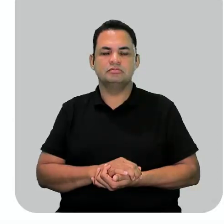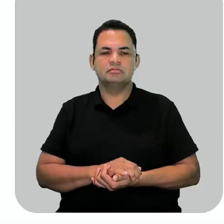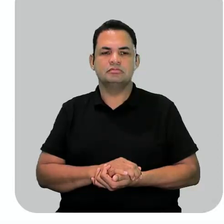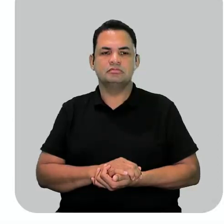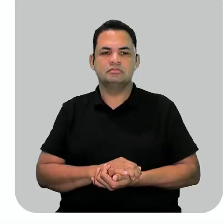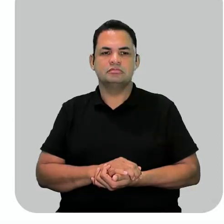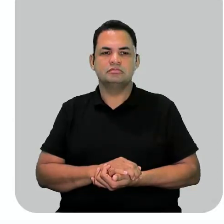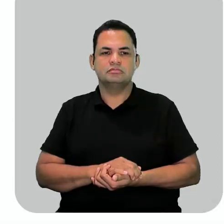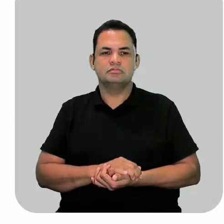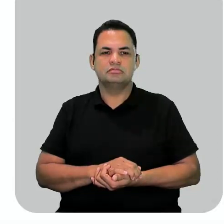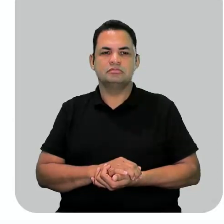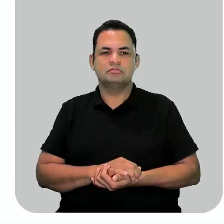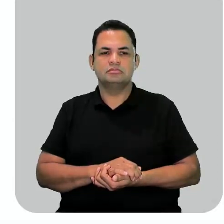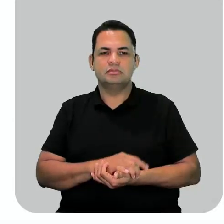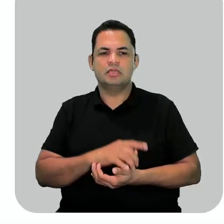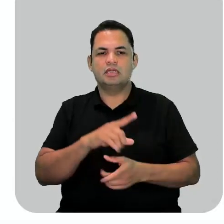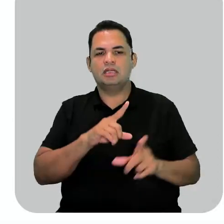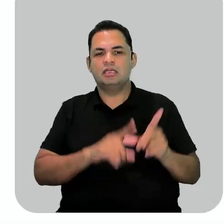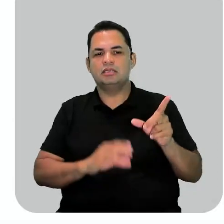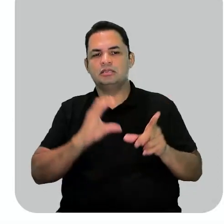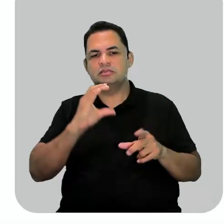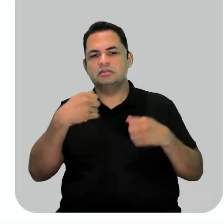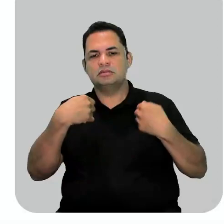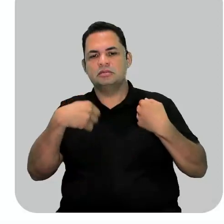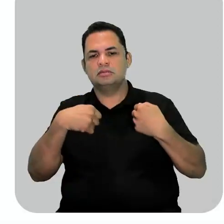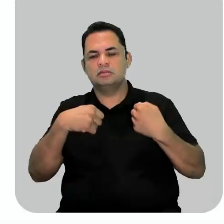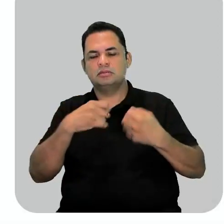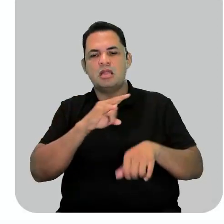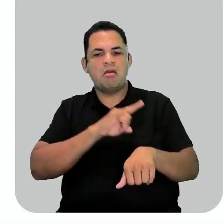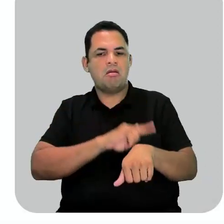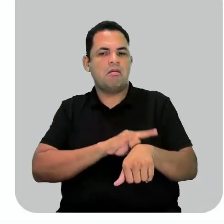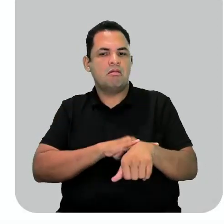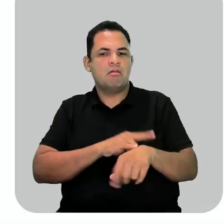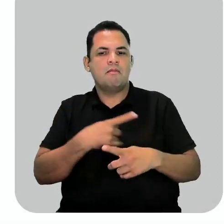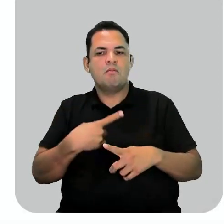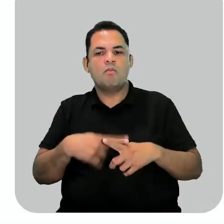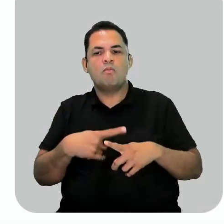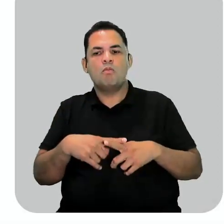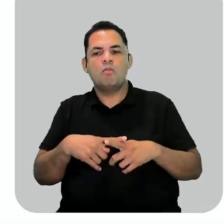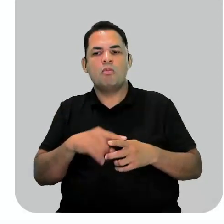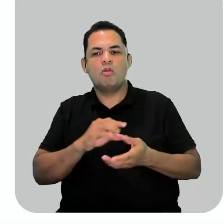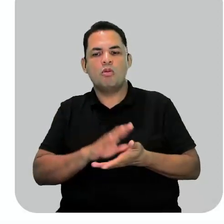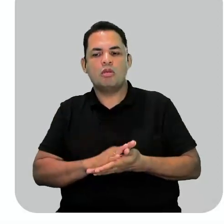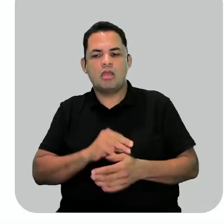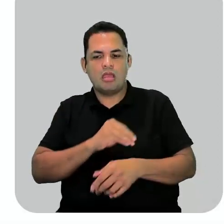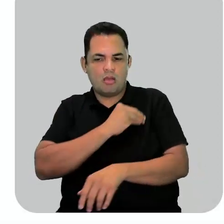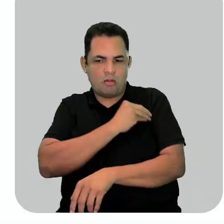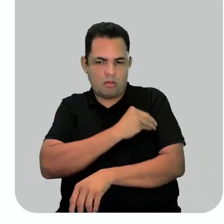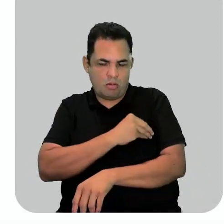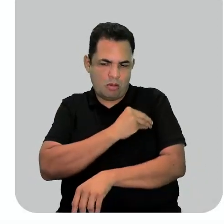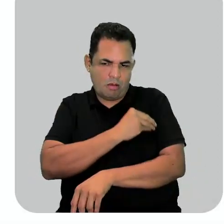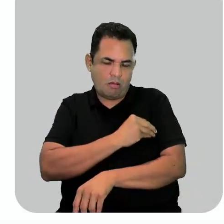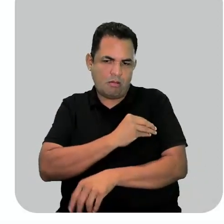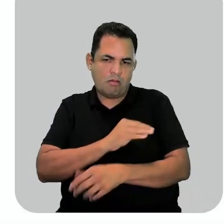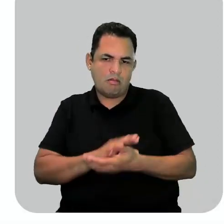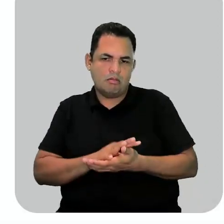aqui está, né, a alternativa C, a necessidade maior de urinar ocorre porque o álcool inibe a produção do hormônio